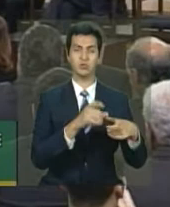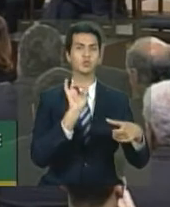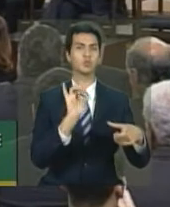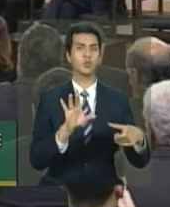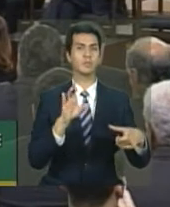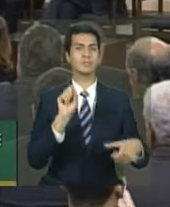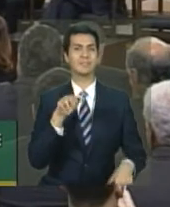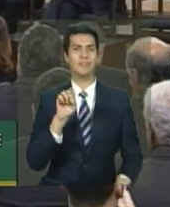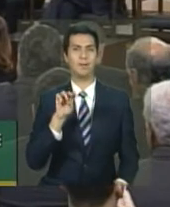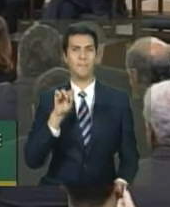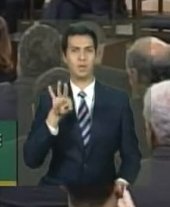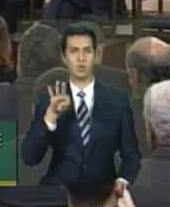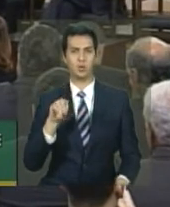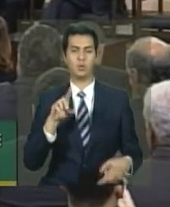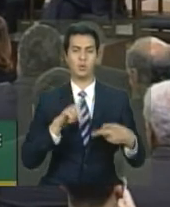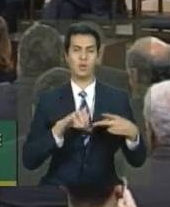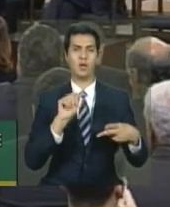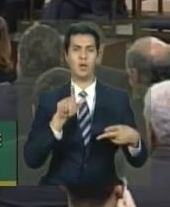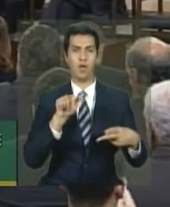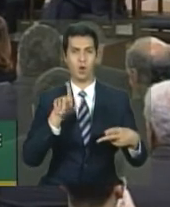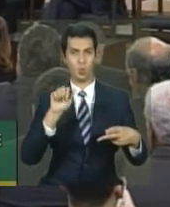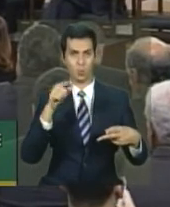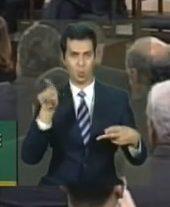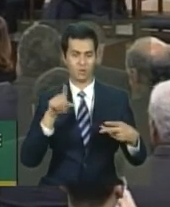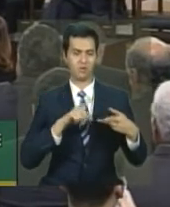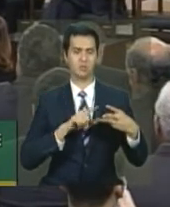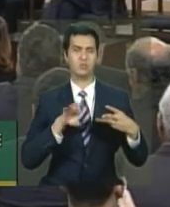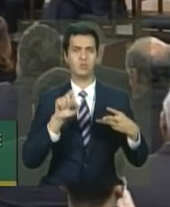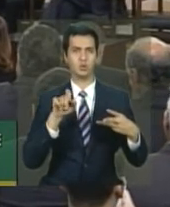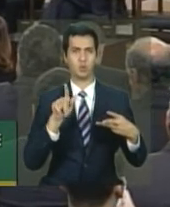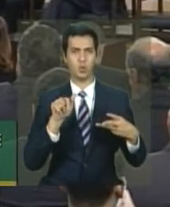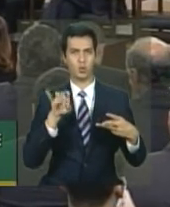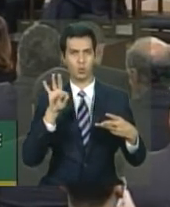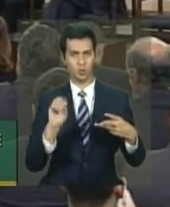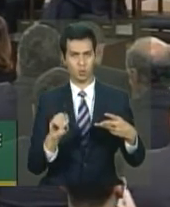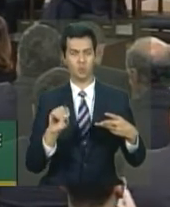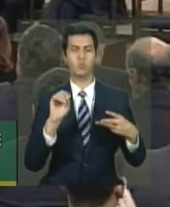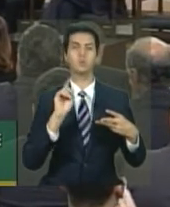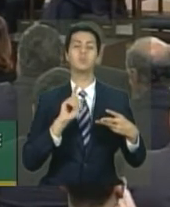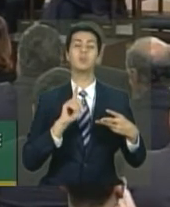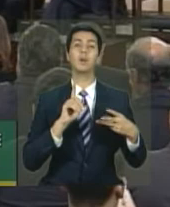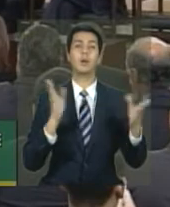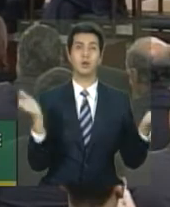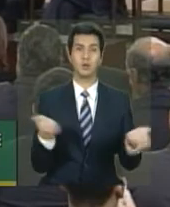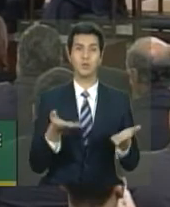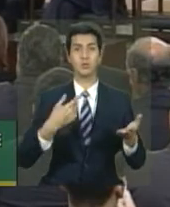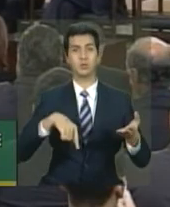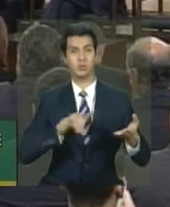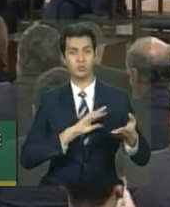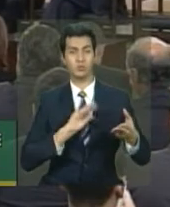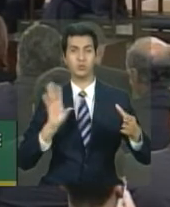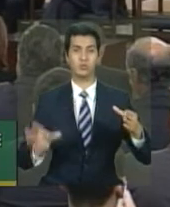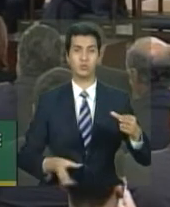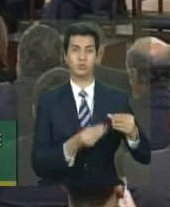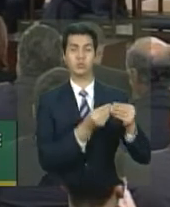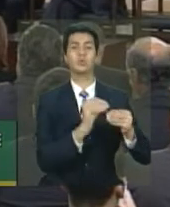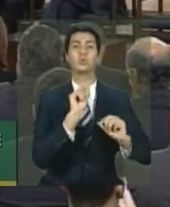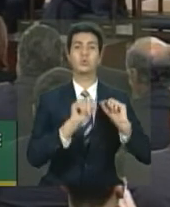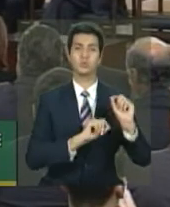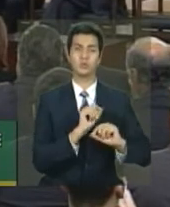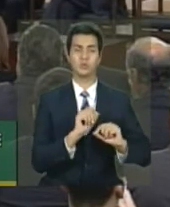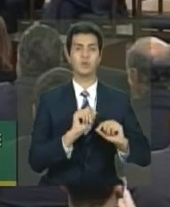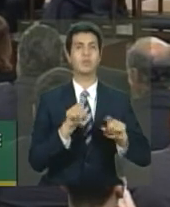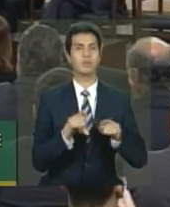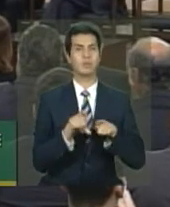saneamento, água, esgoto, urbanização, e agora nós introduzimos máquinas e